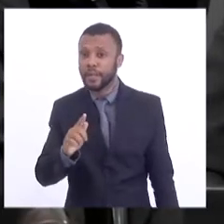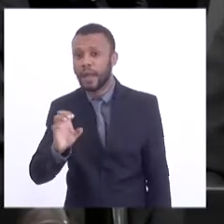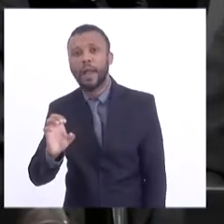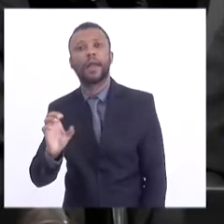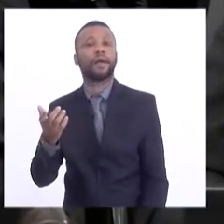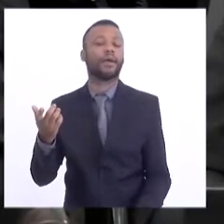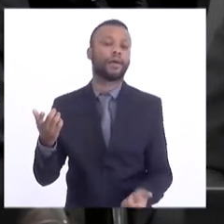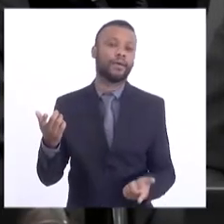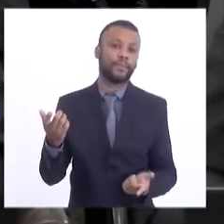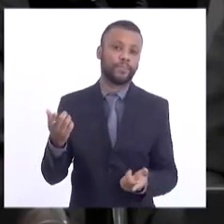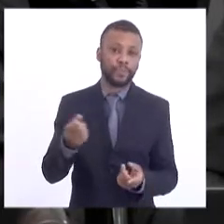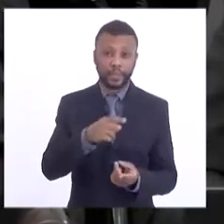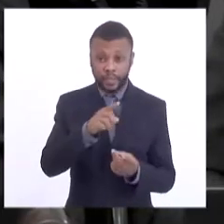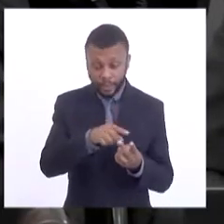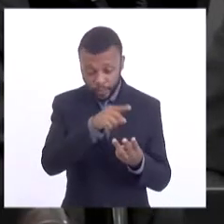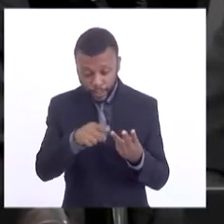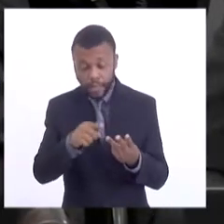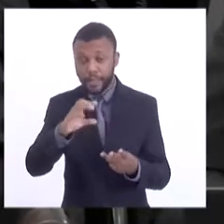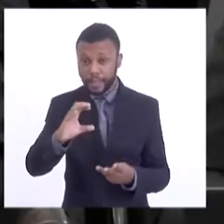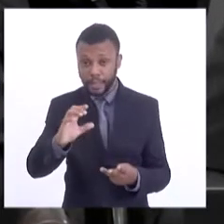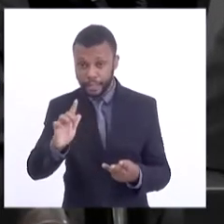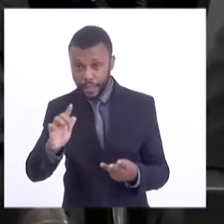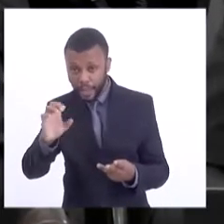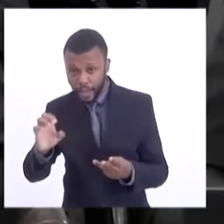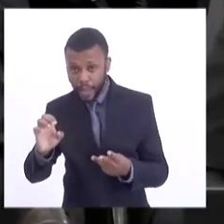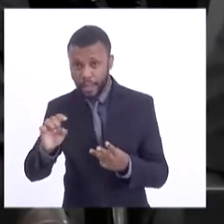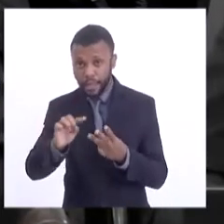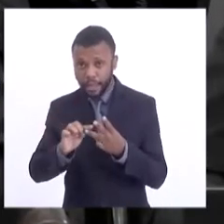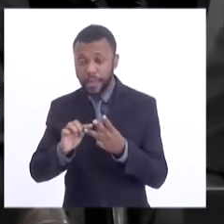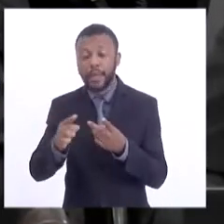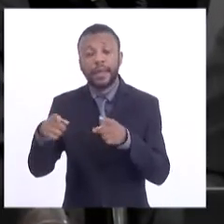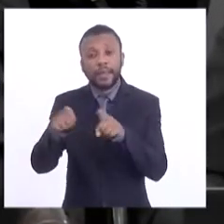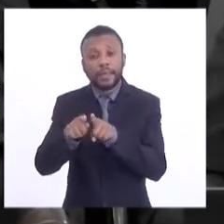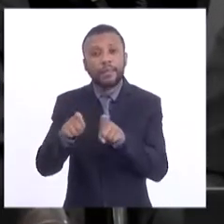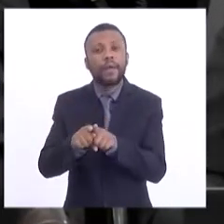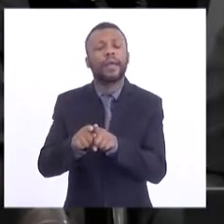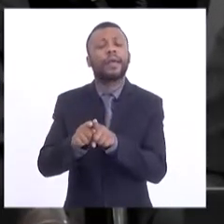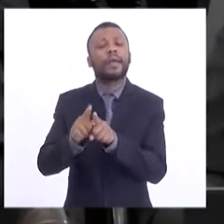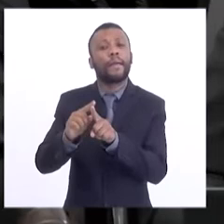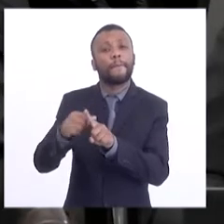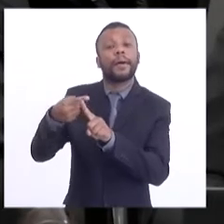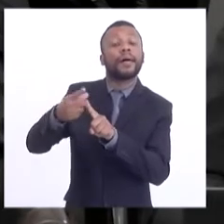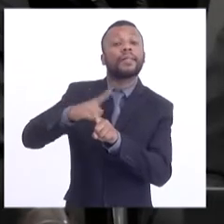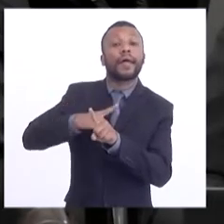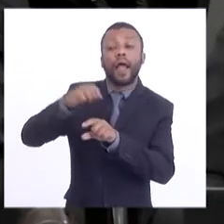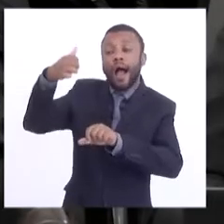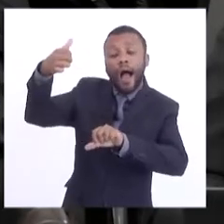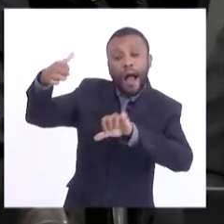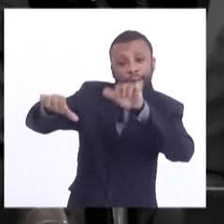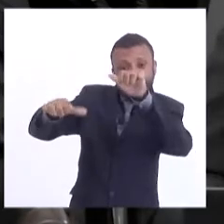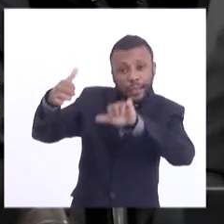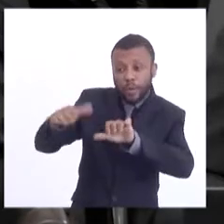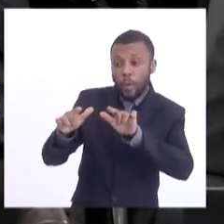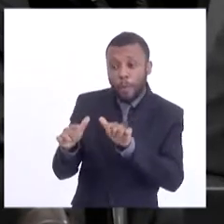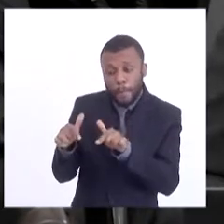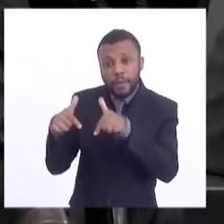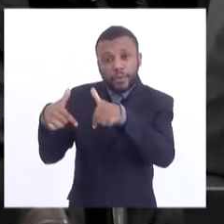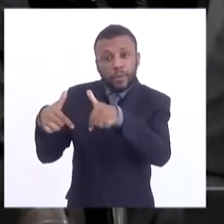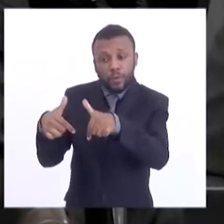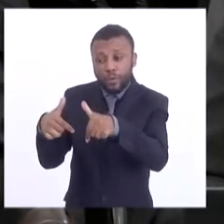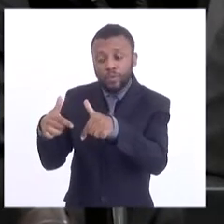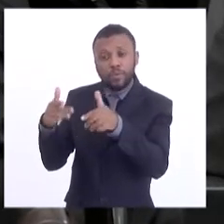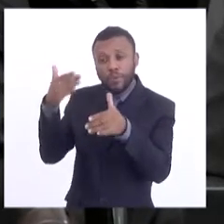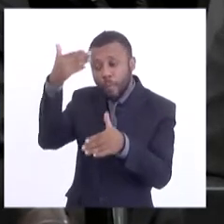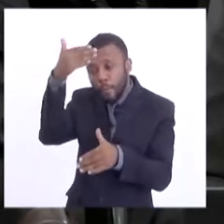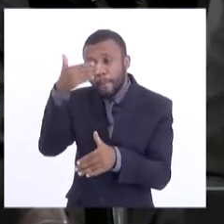fiscalização da CGE e ele ainda era Em alguns momentos ele ainda sofre intervenções com forte